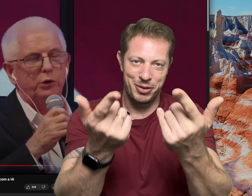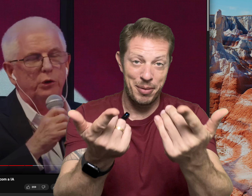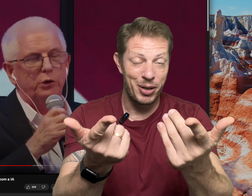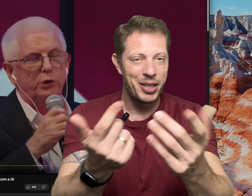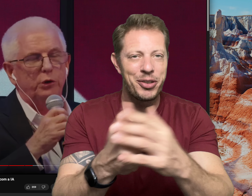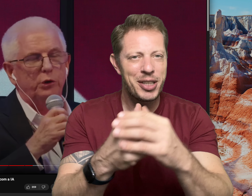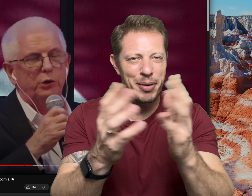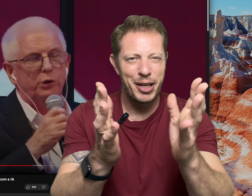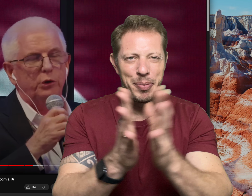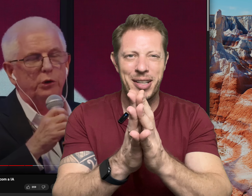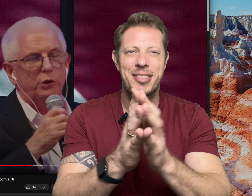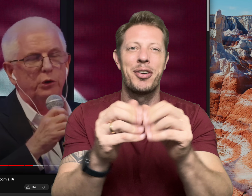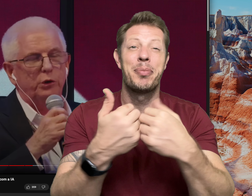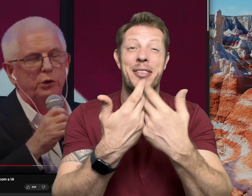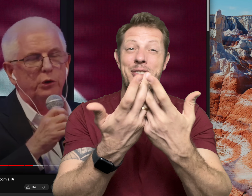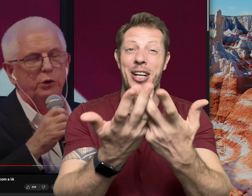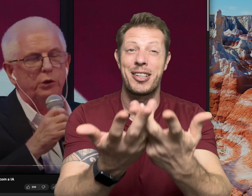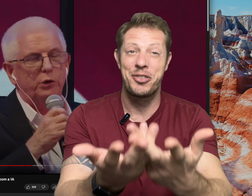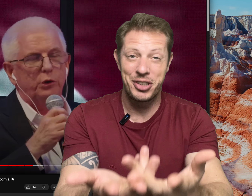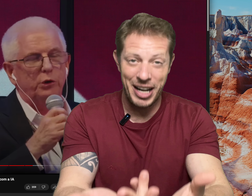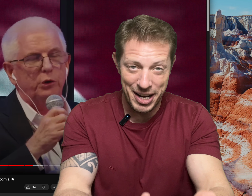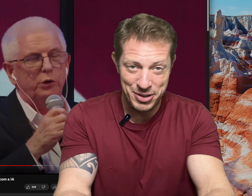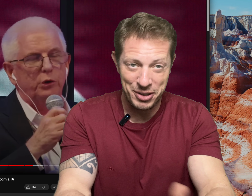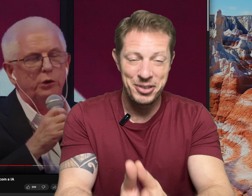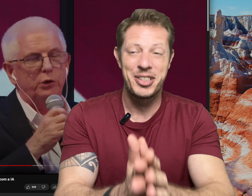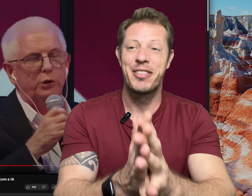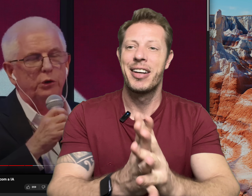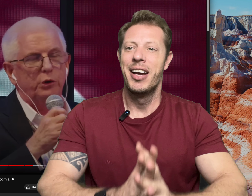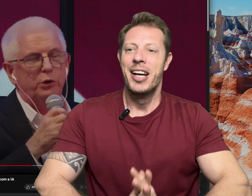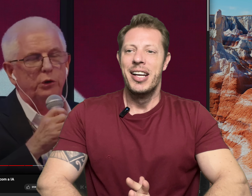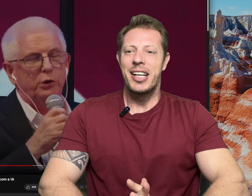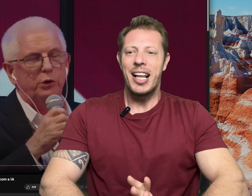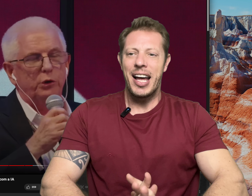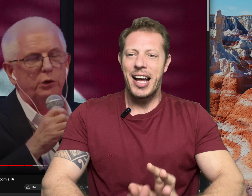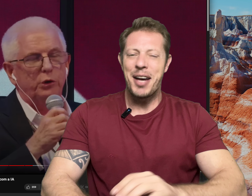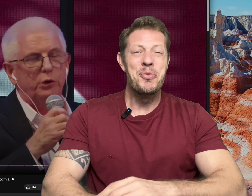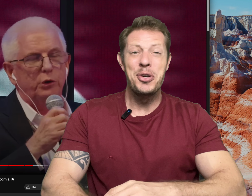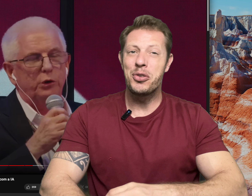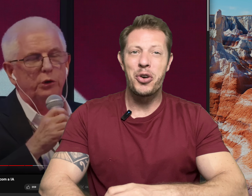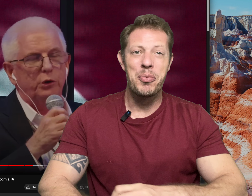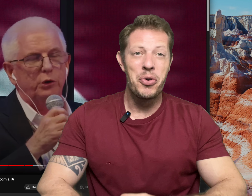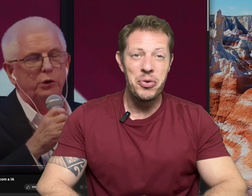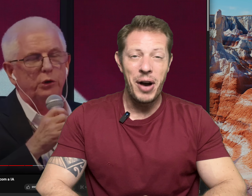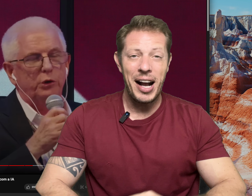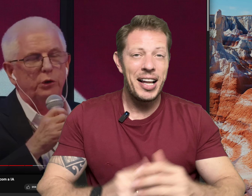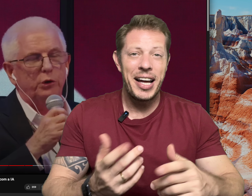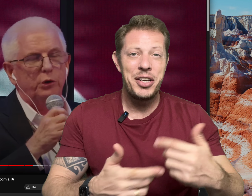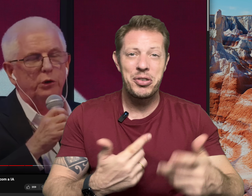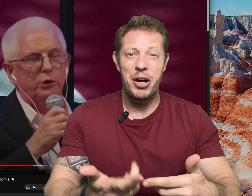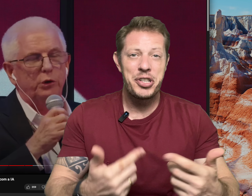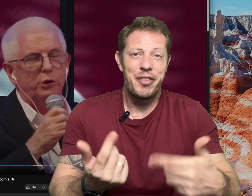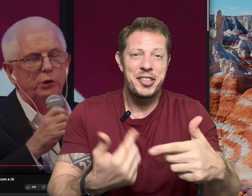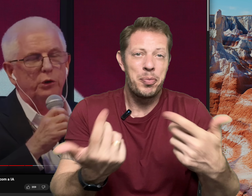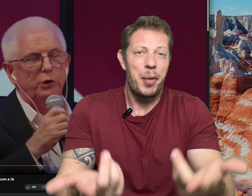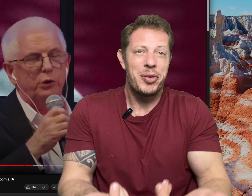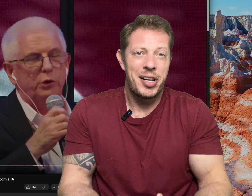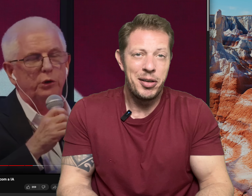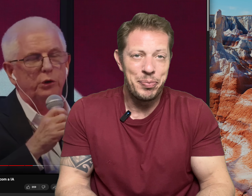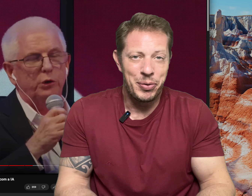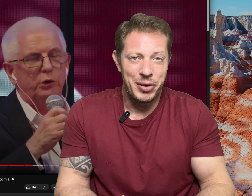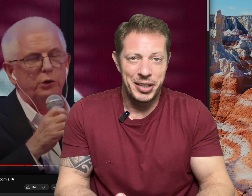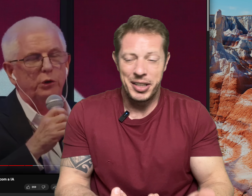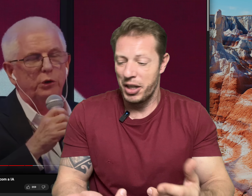se você não trabalhou ainda, eu já trabalhei em operação, empresa de cartão de crédito, inclusive. E galera, é muito comum a galera enxugar o gelo e fazer o